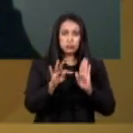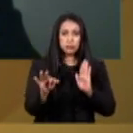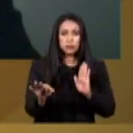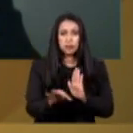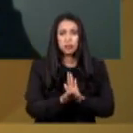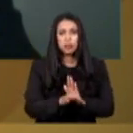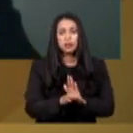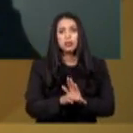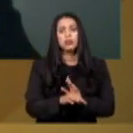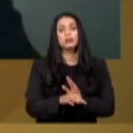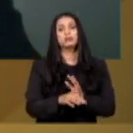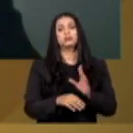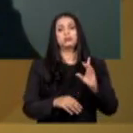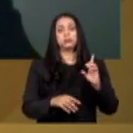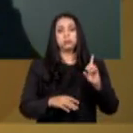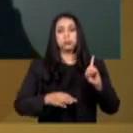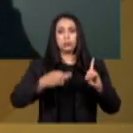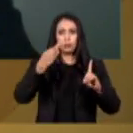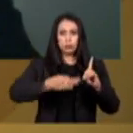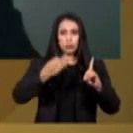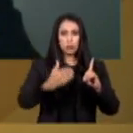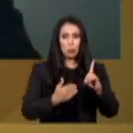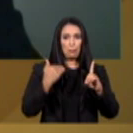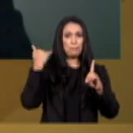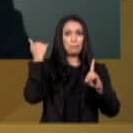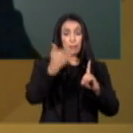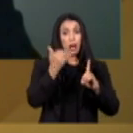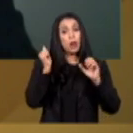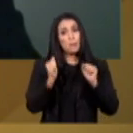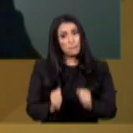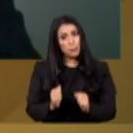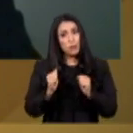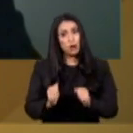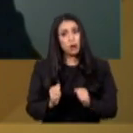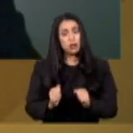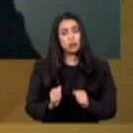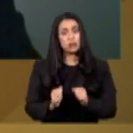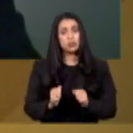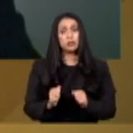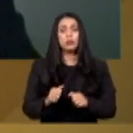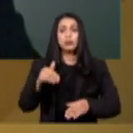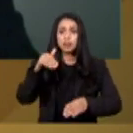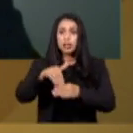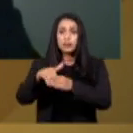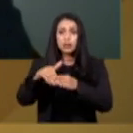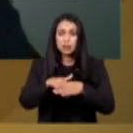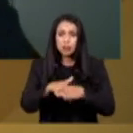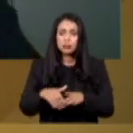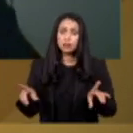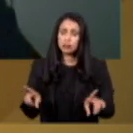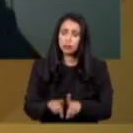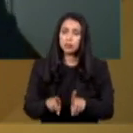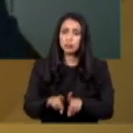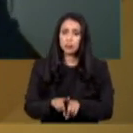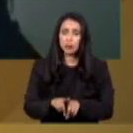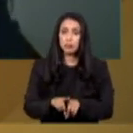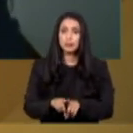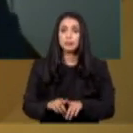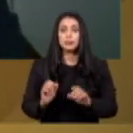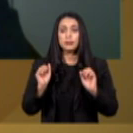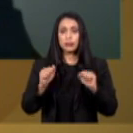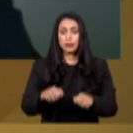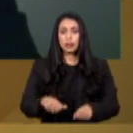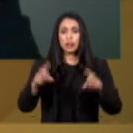os desembargadores mais antigos possam concorrer a diretiva por média